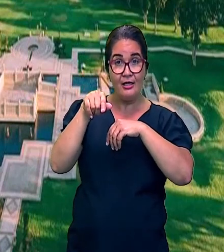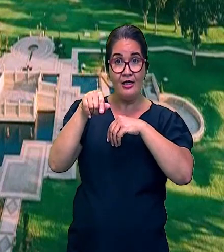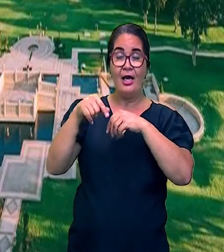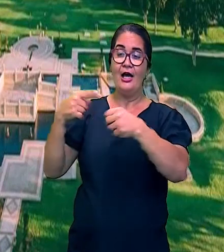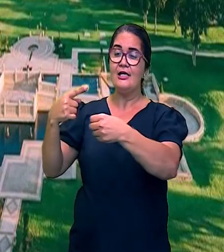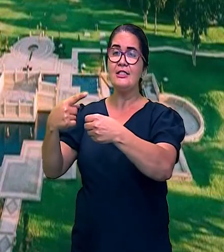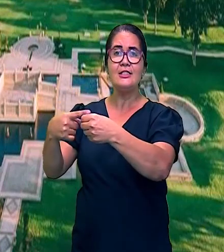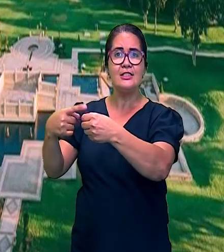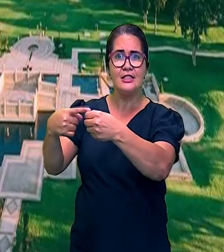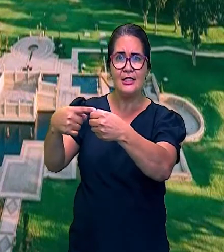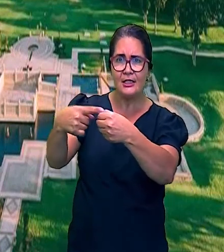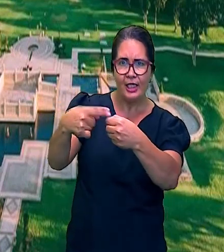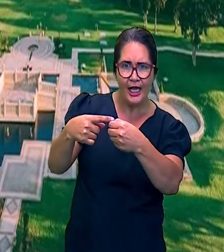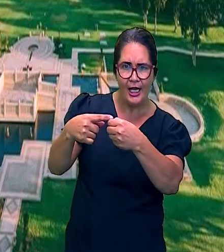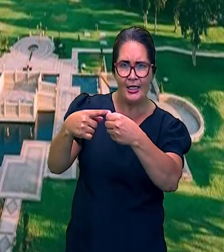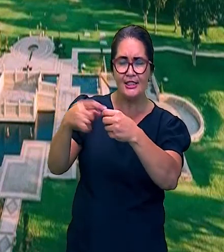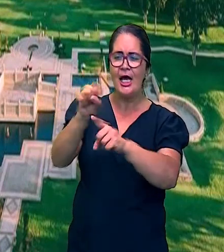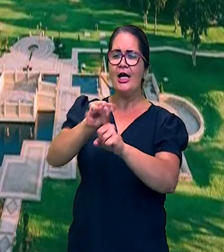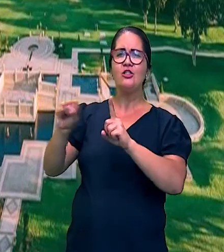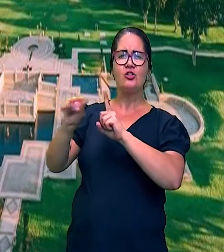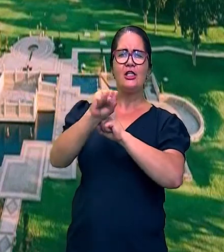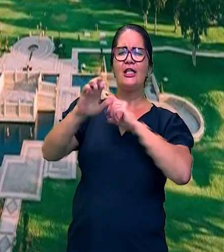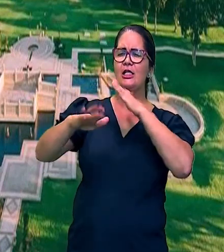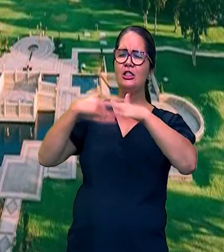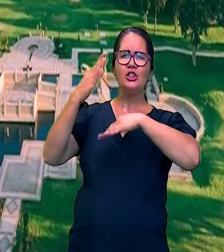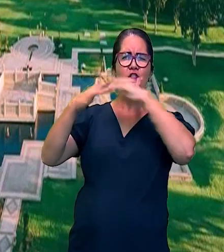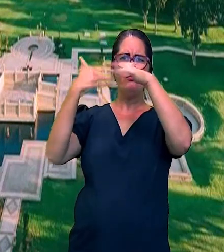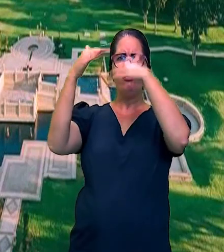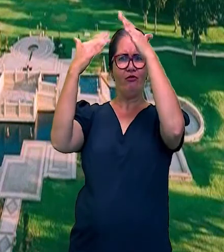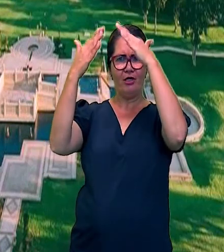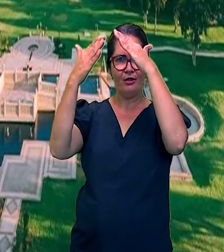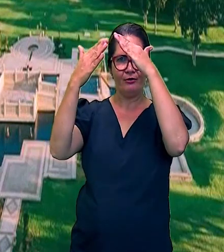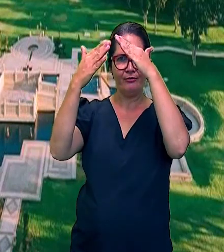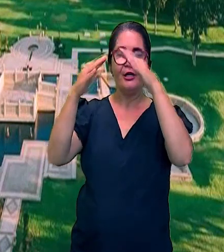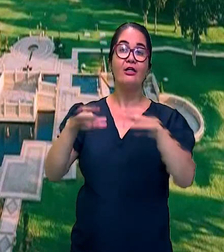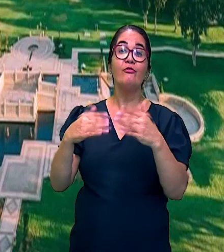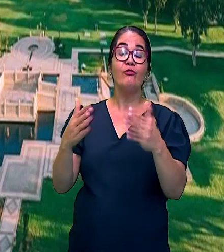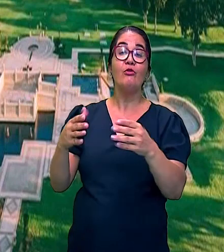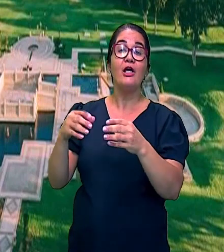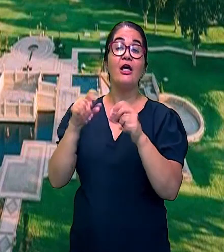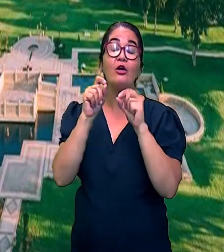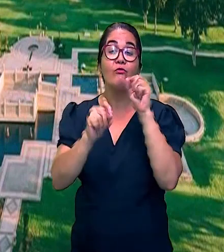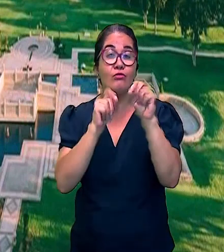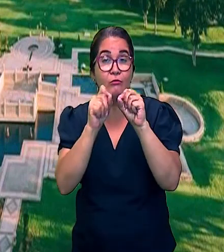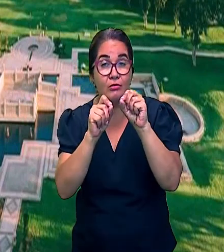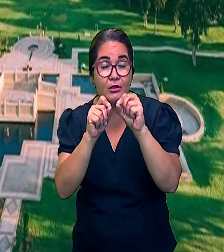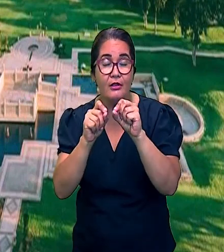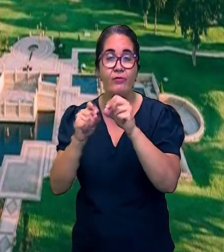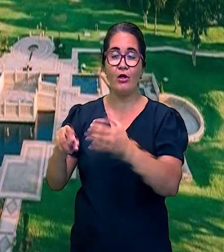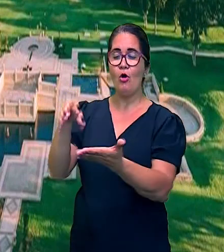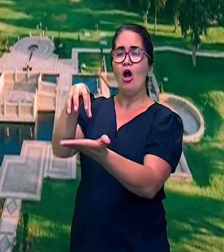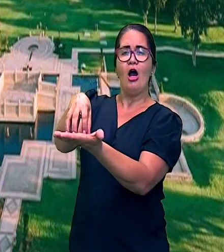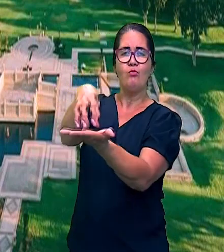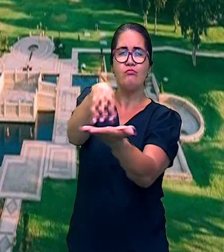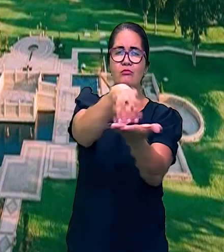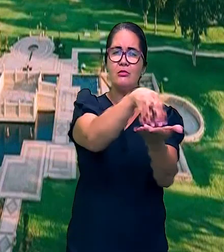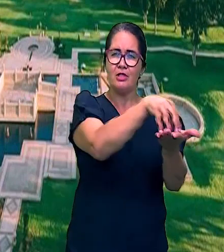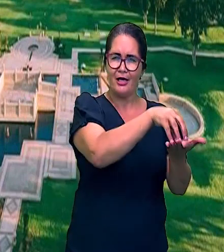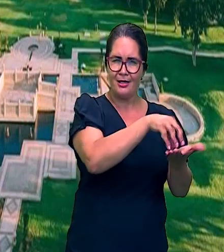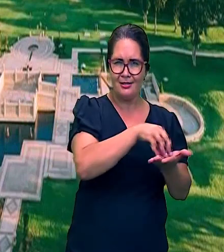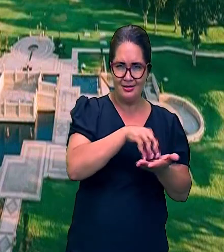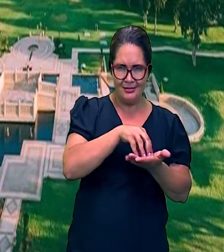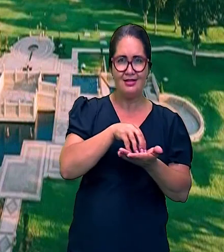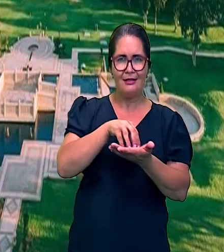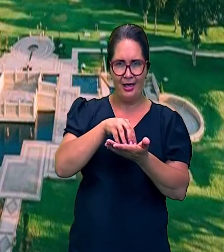fluviais, que são as uniões de aldeias que formaram as cidades. Como nós podemos ver na imagem aqui